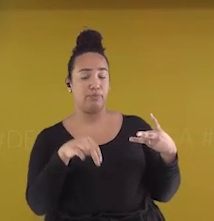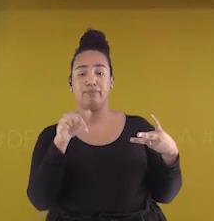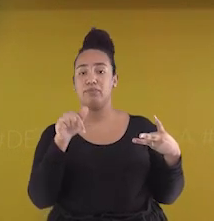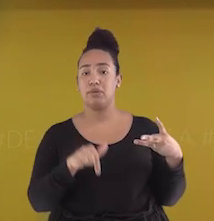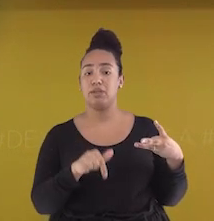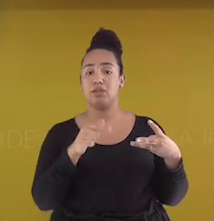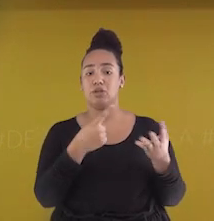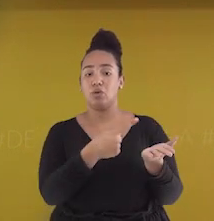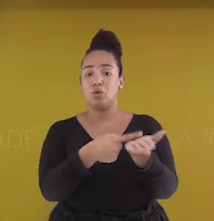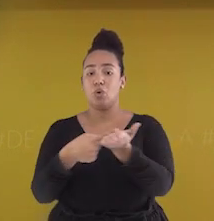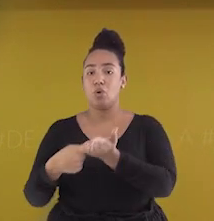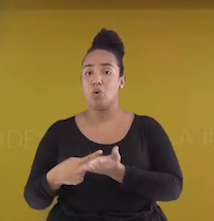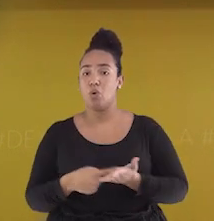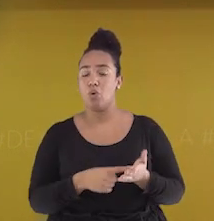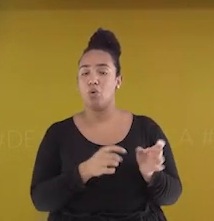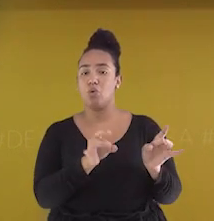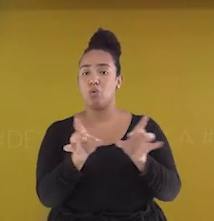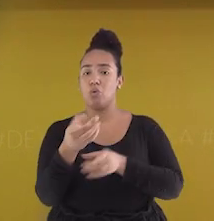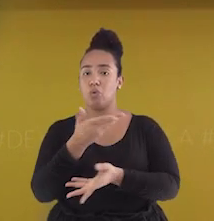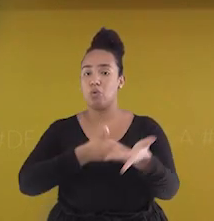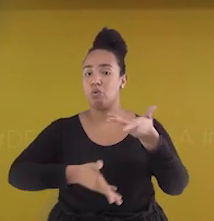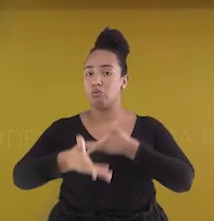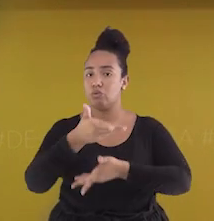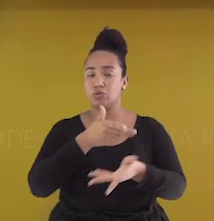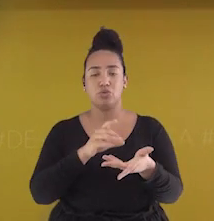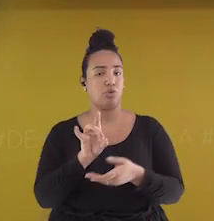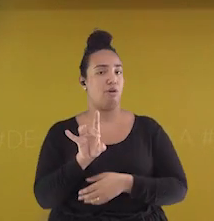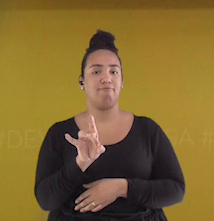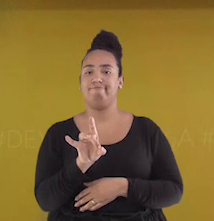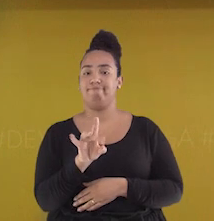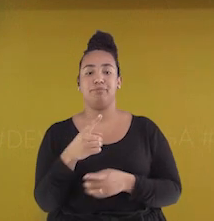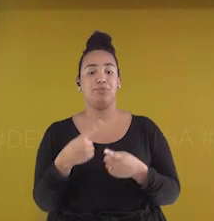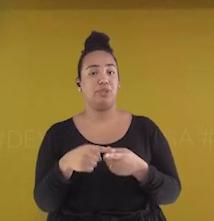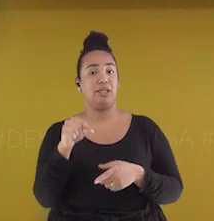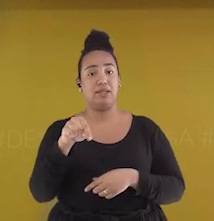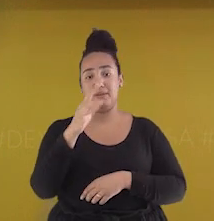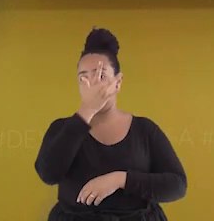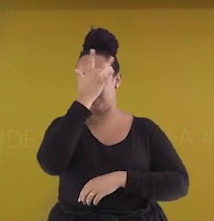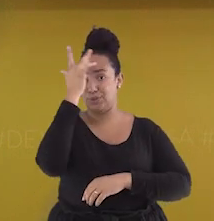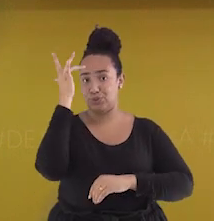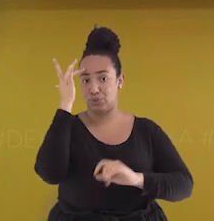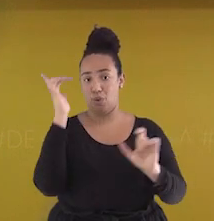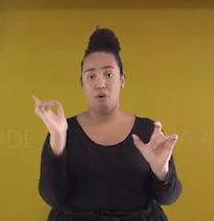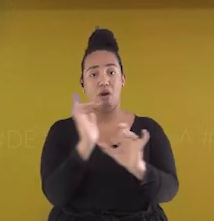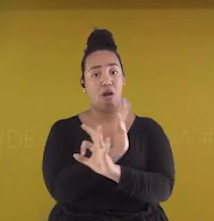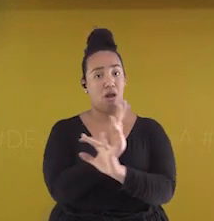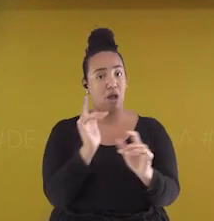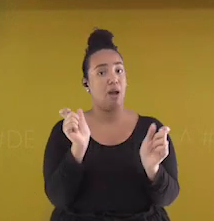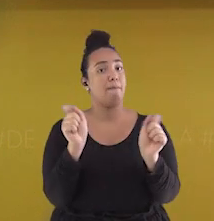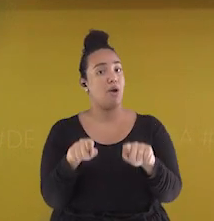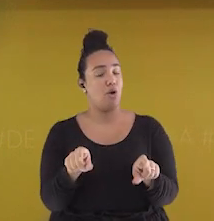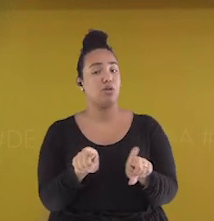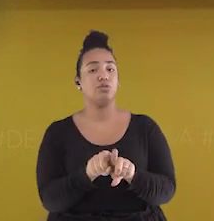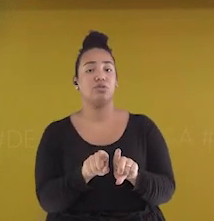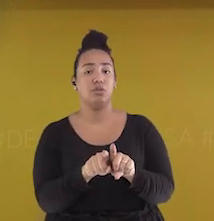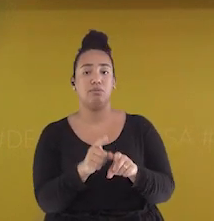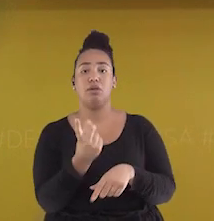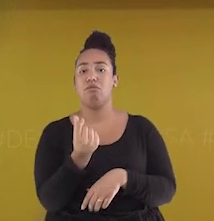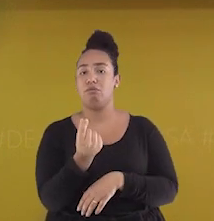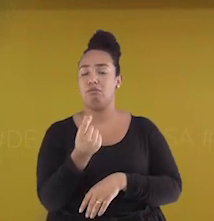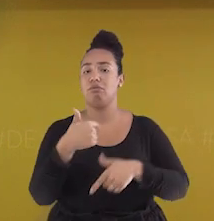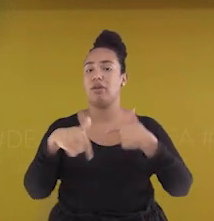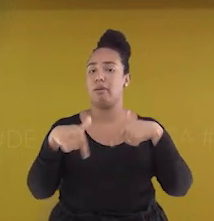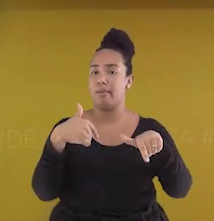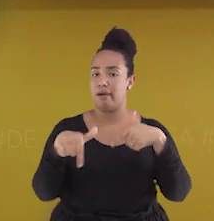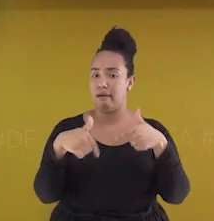indo muito mais além de um acordo comercial, pois envolve a livre circulação de pessoas, capital,